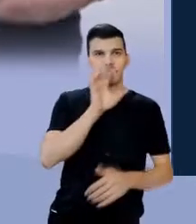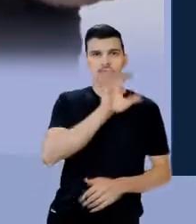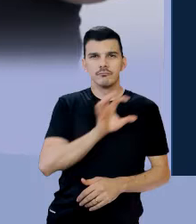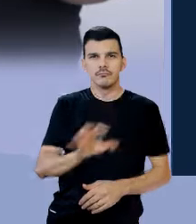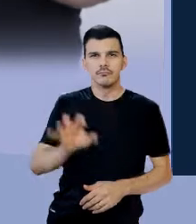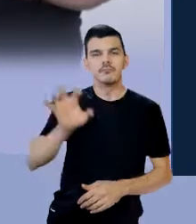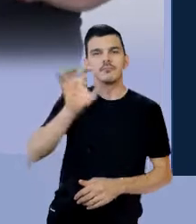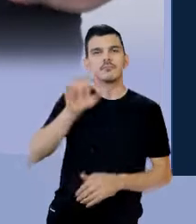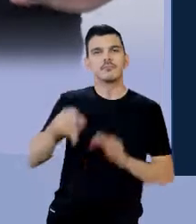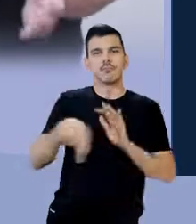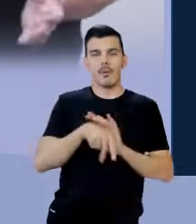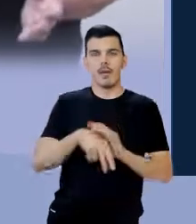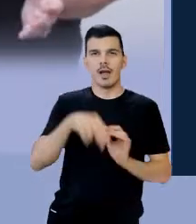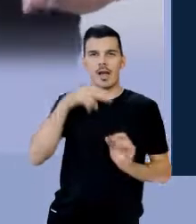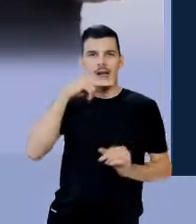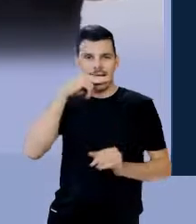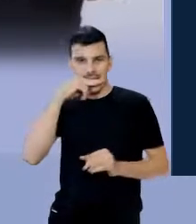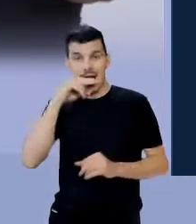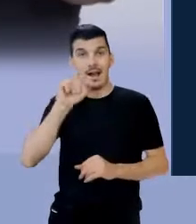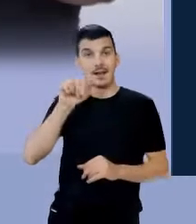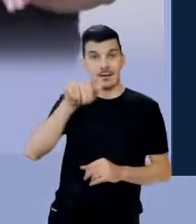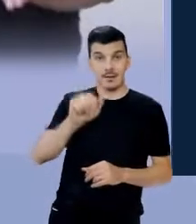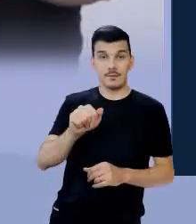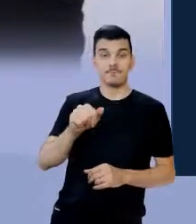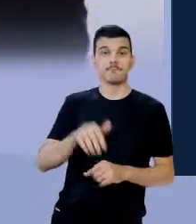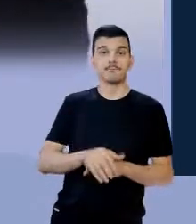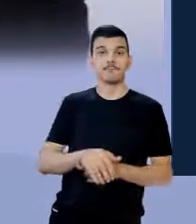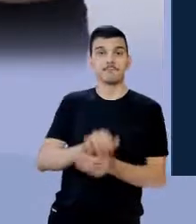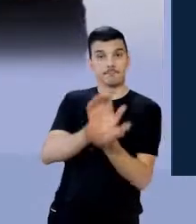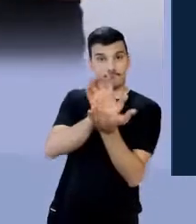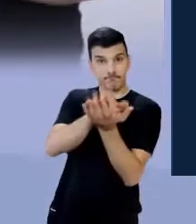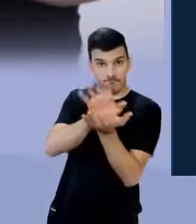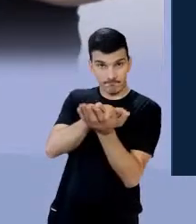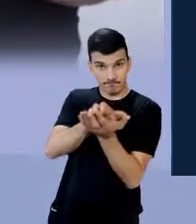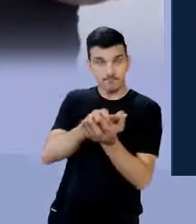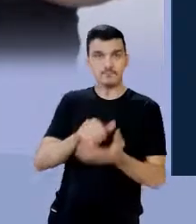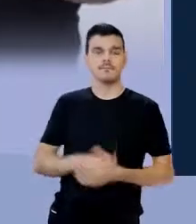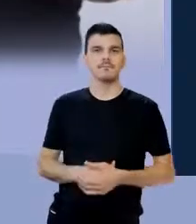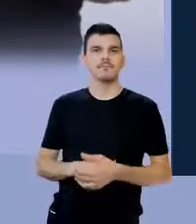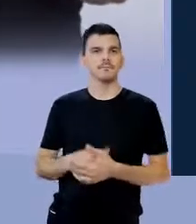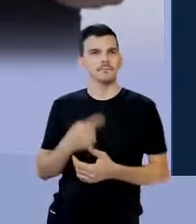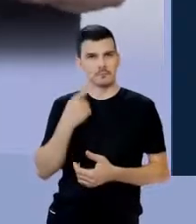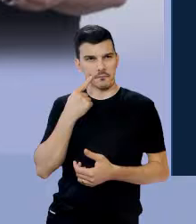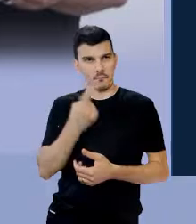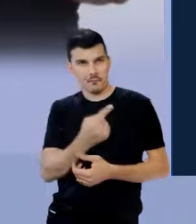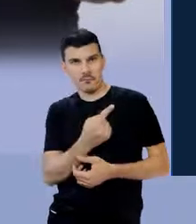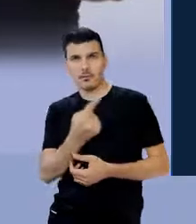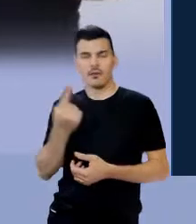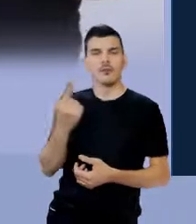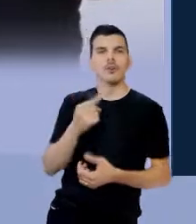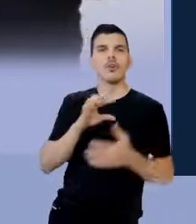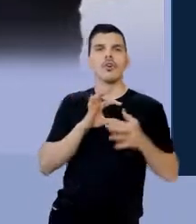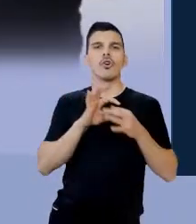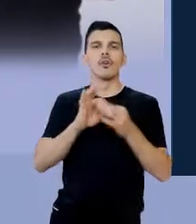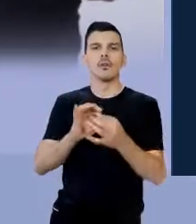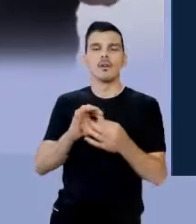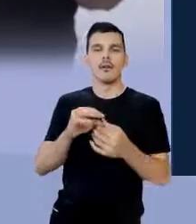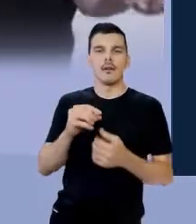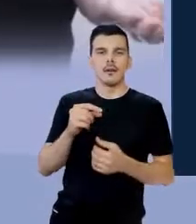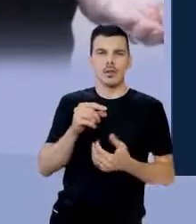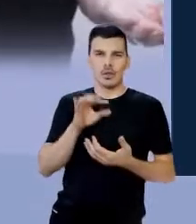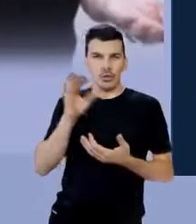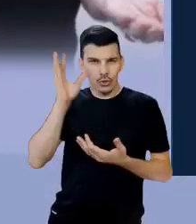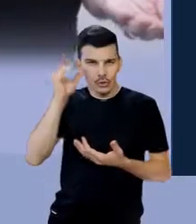das regiões canavieiras, lá da Paraíba e de Pernambuco. Ele vai unir, evidentemente,